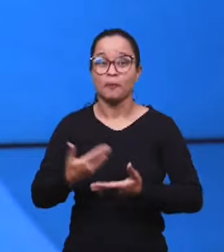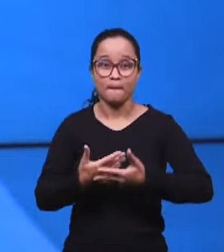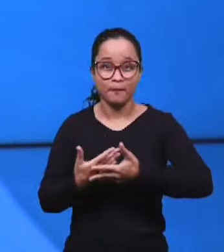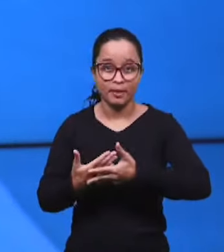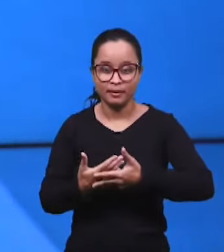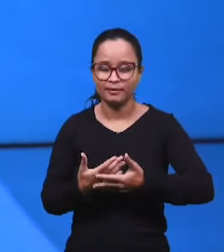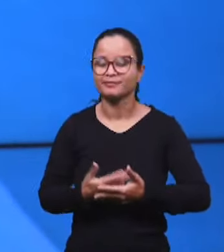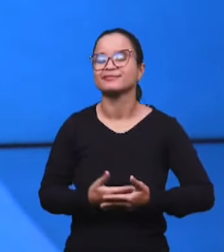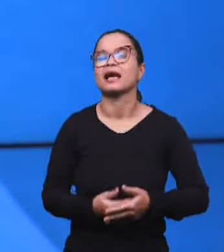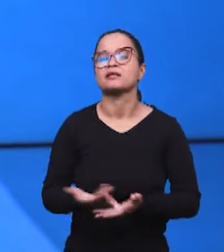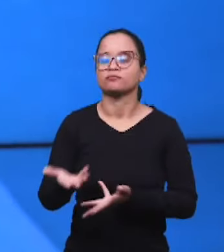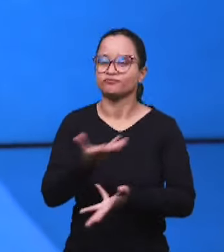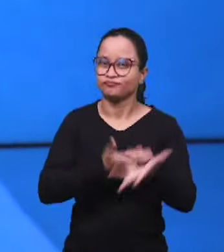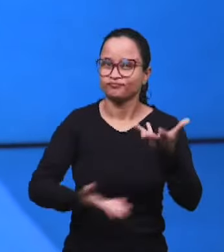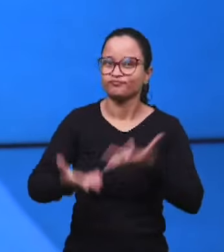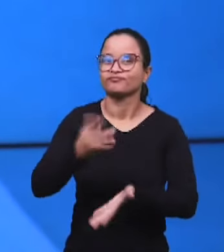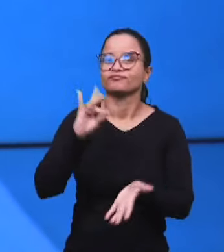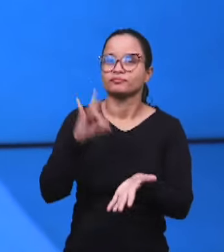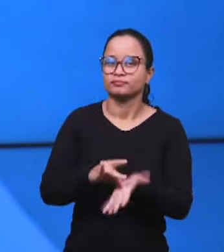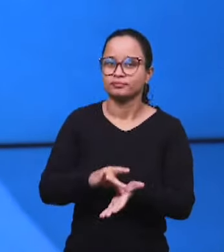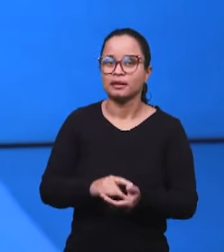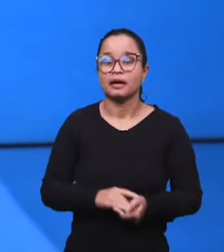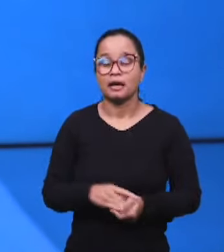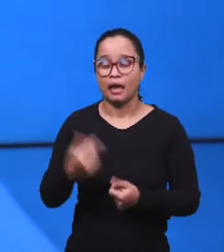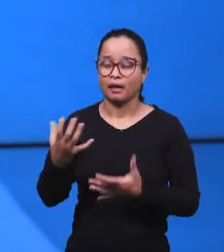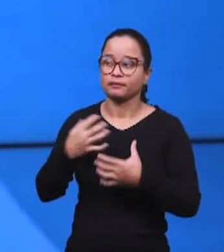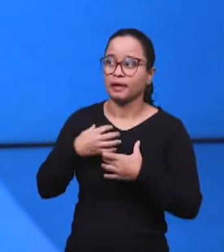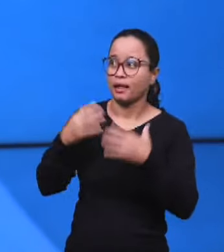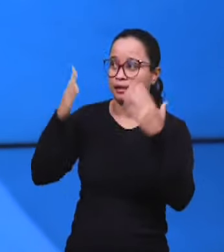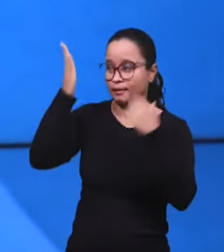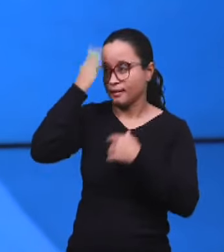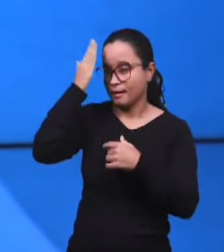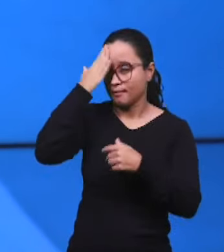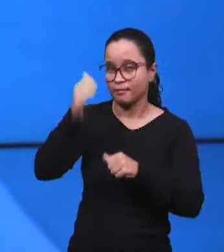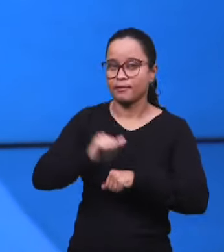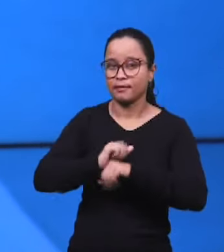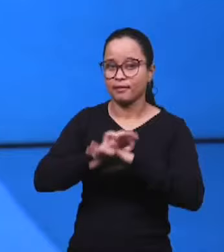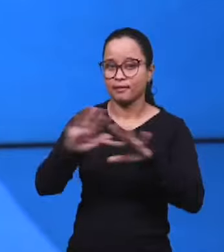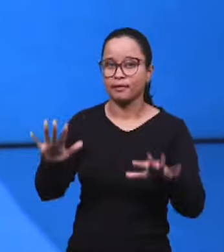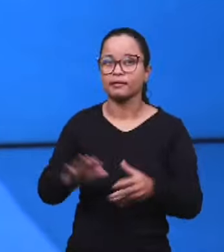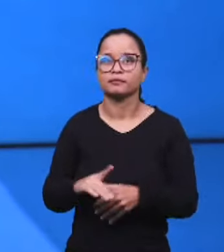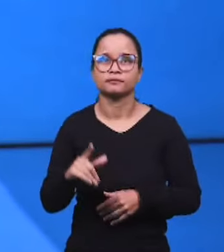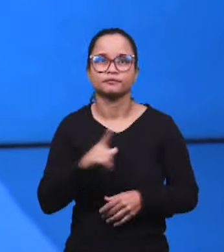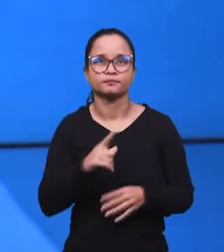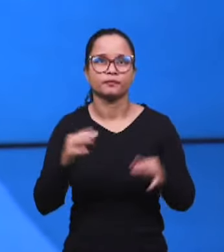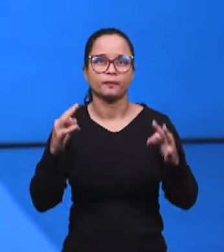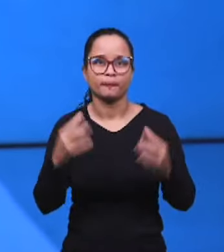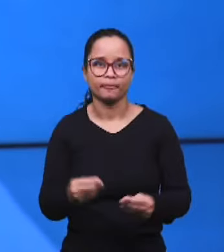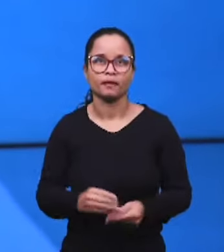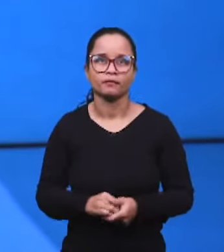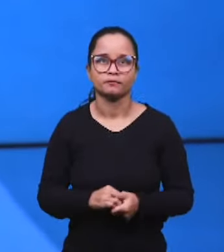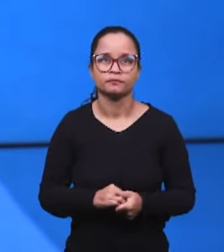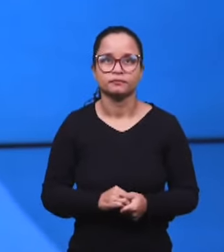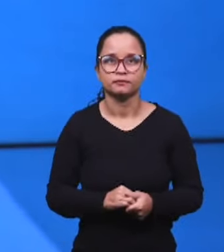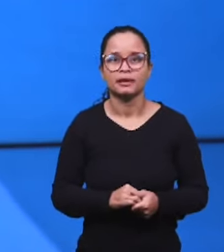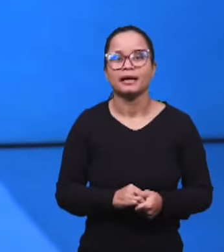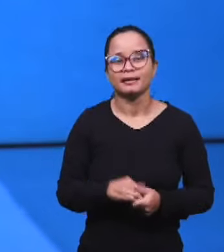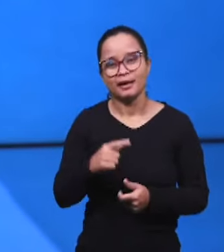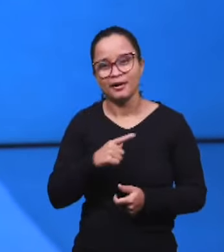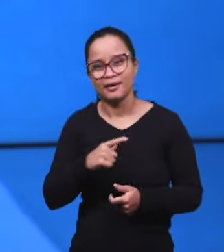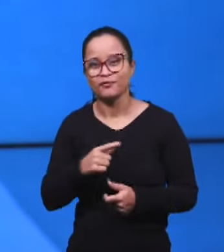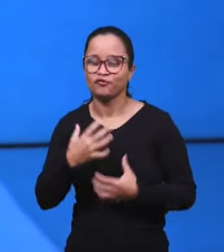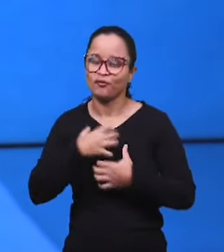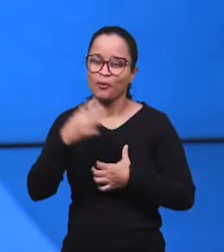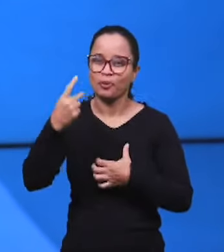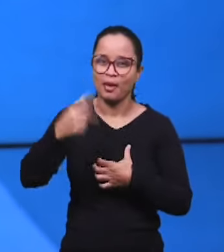são realmente participativos, eles ouvem, eles entendem e eles transmitem a mensagem ainda na linguagem